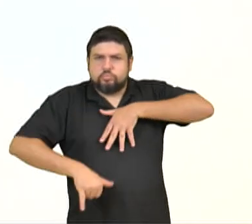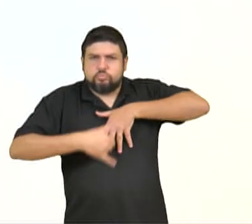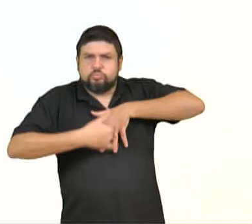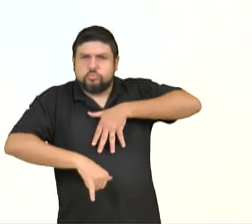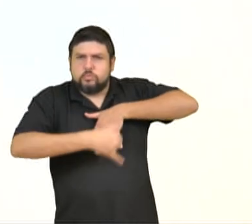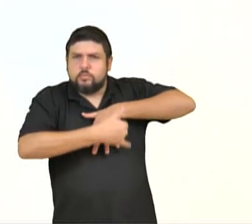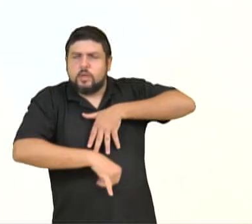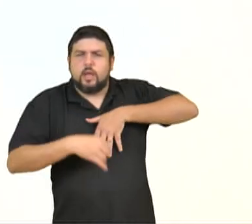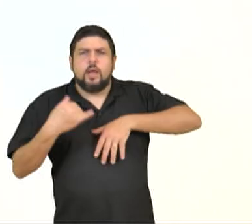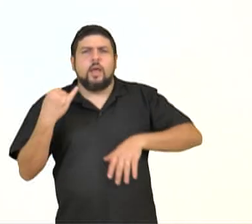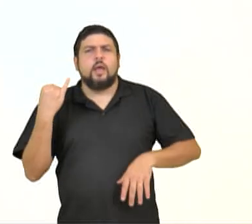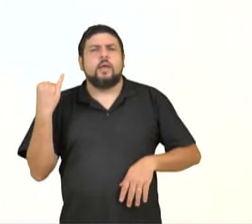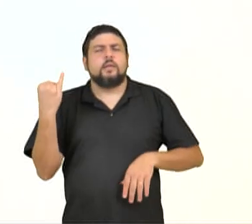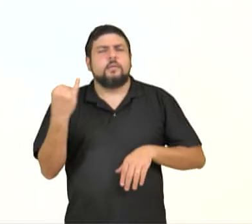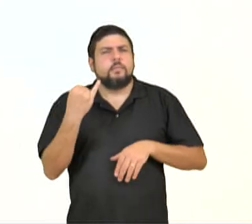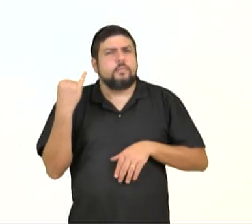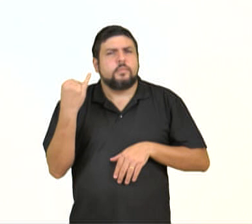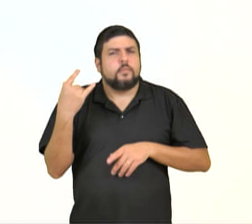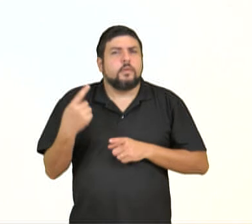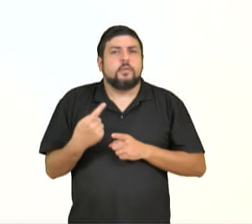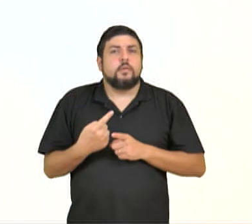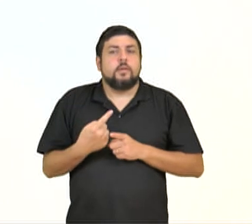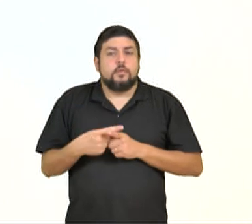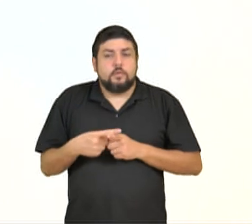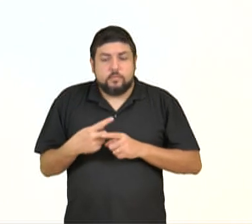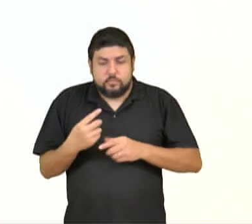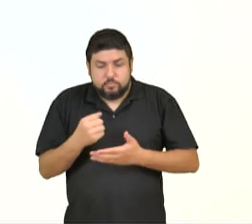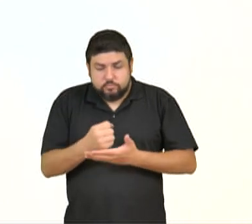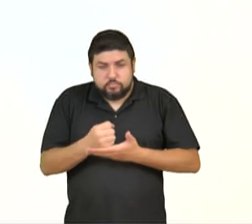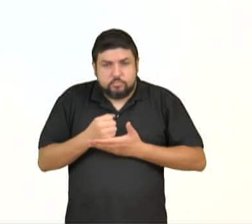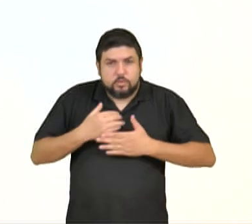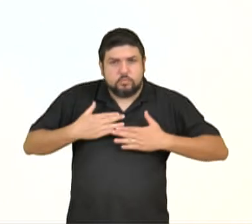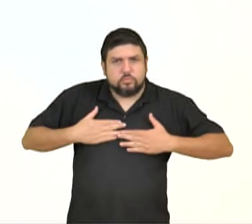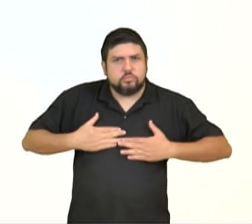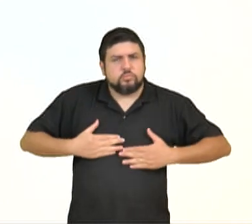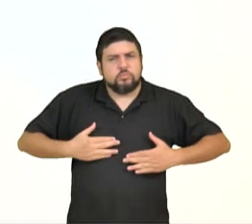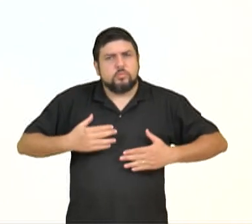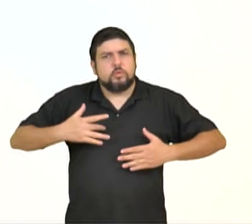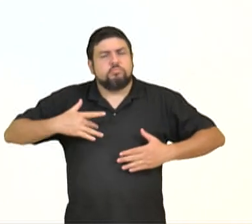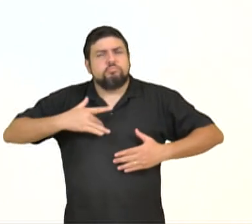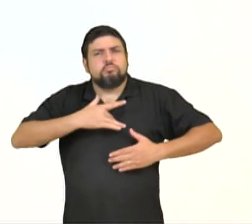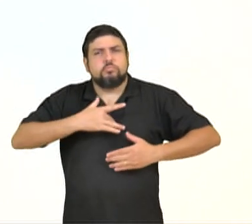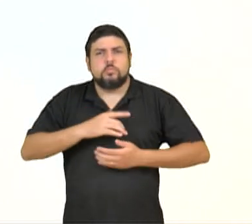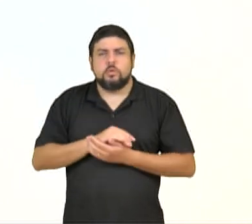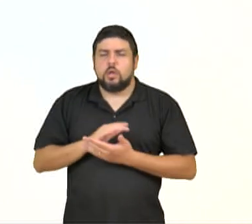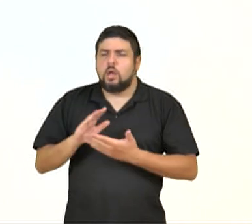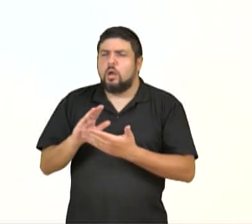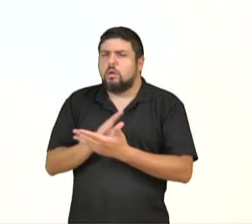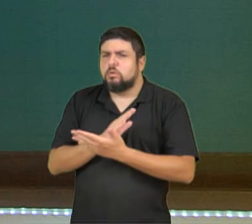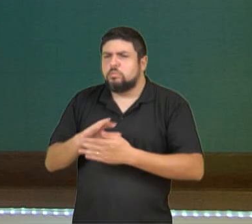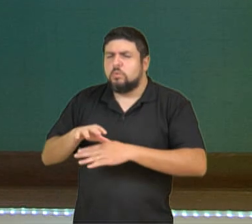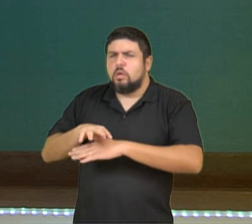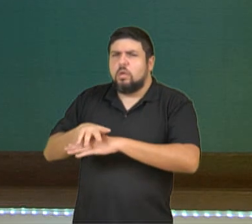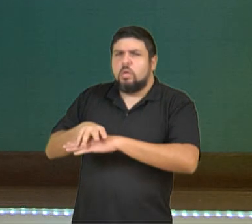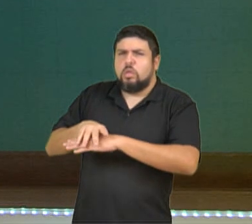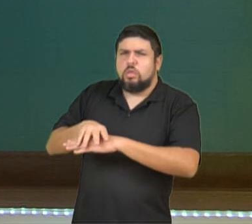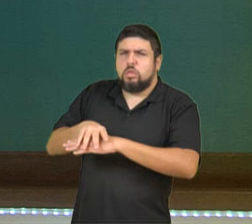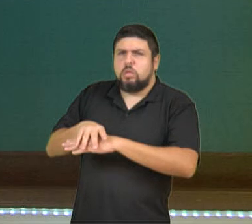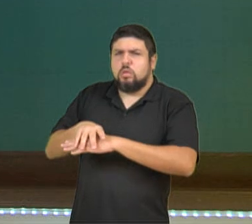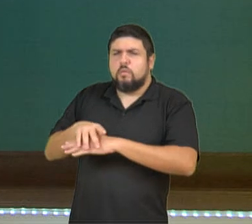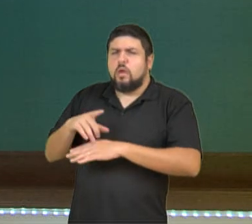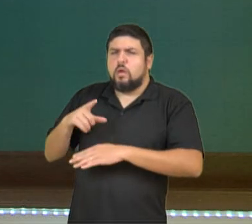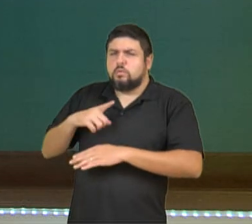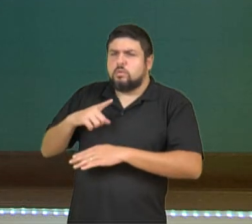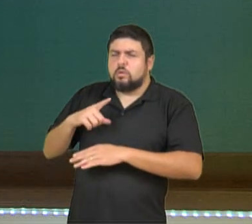importância para o bom funcionamento do organismo. Algumas doenças afetam esse sistema. Você conhece alguma?